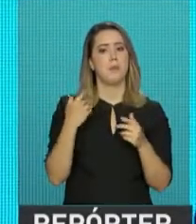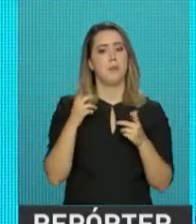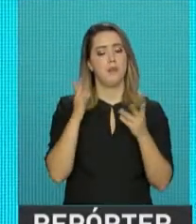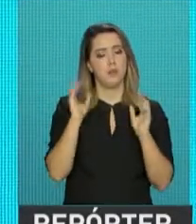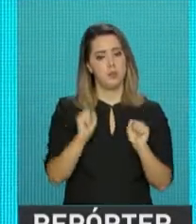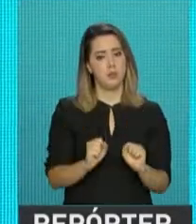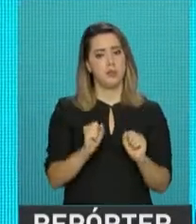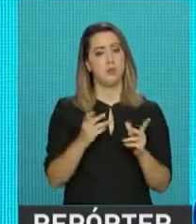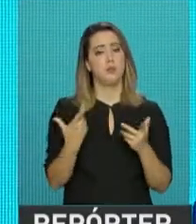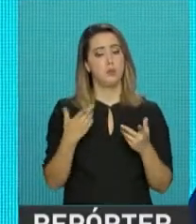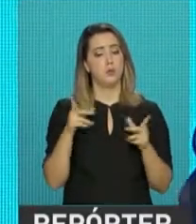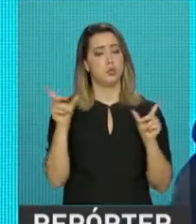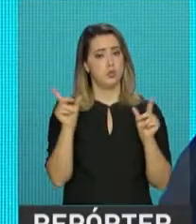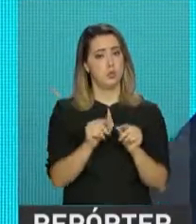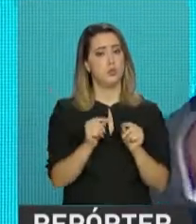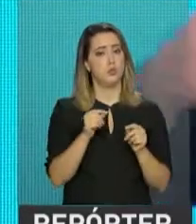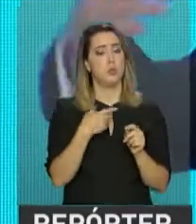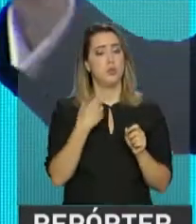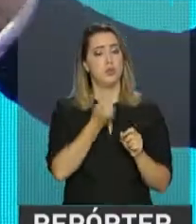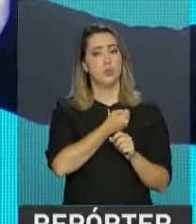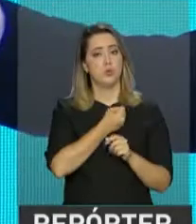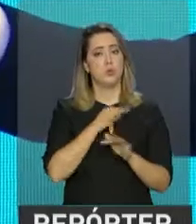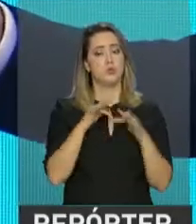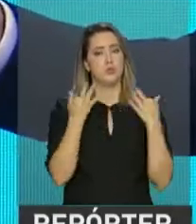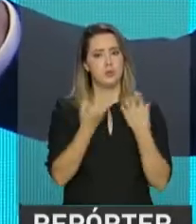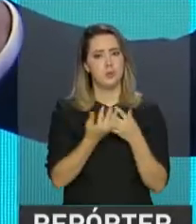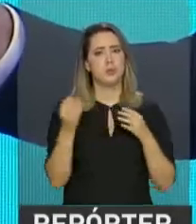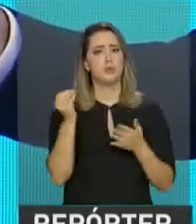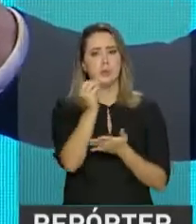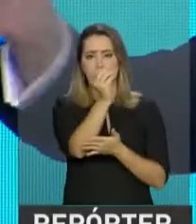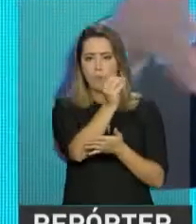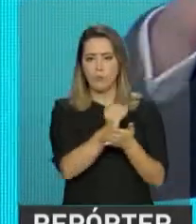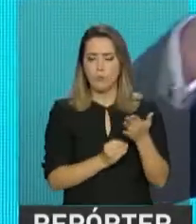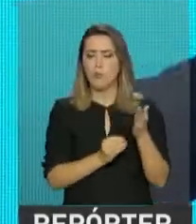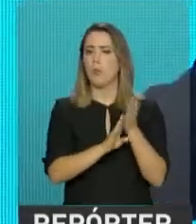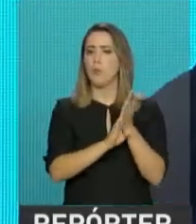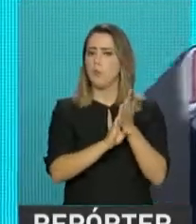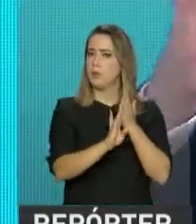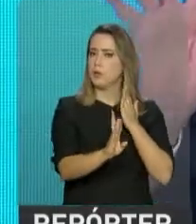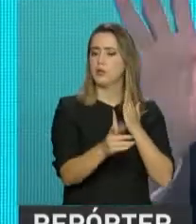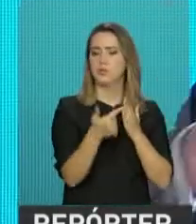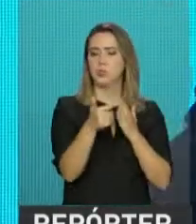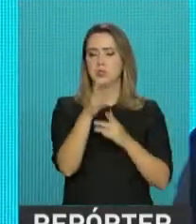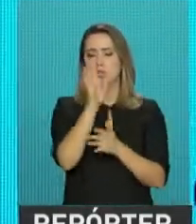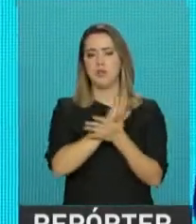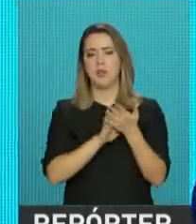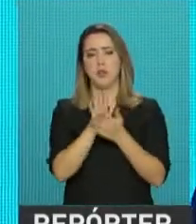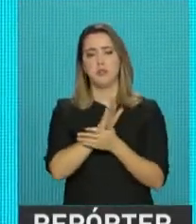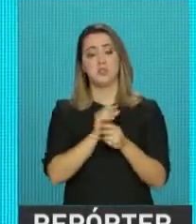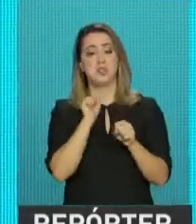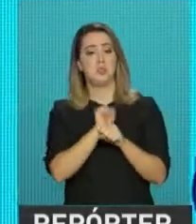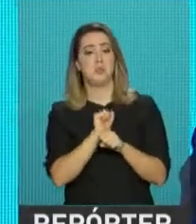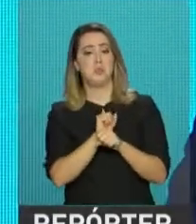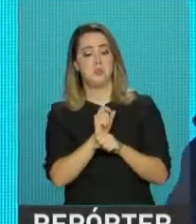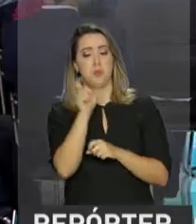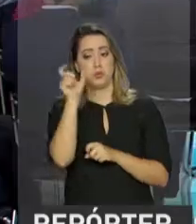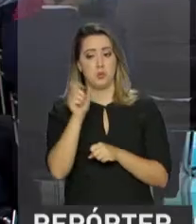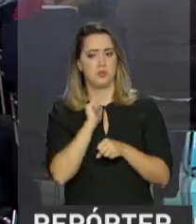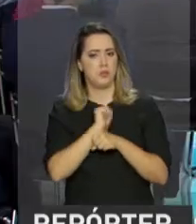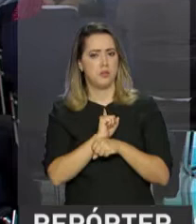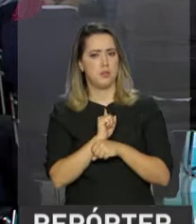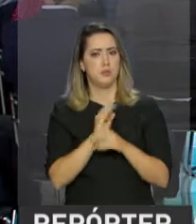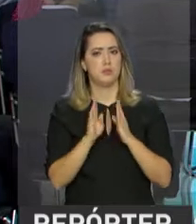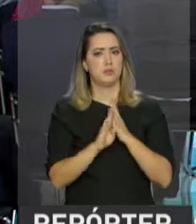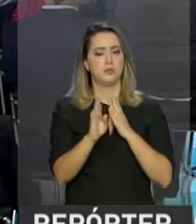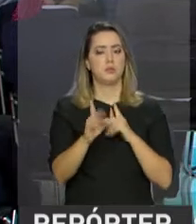conseguir reduzir também gerou uma fila imensa zerou não há mais fila para o bolsa família